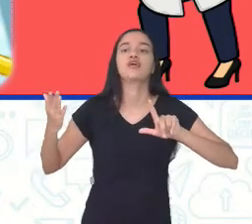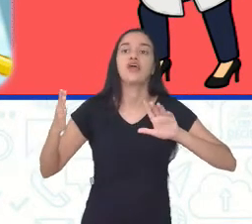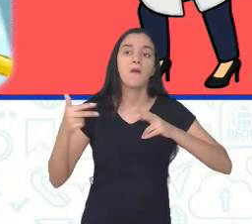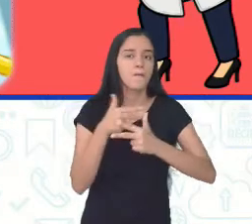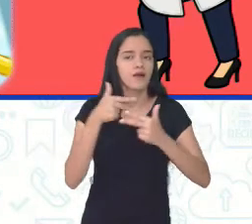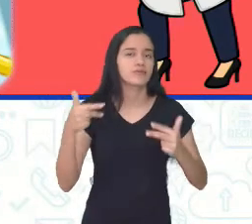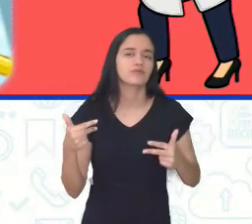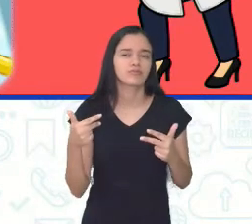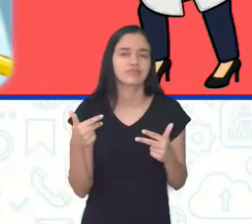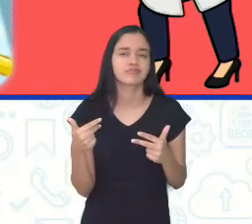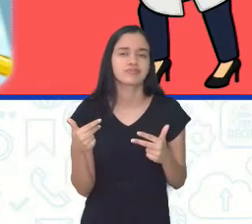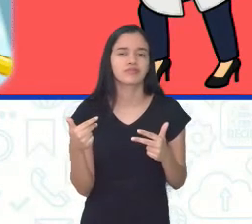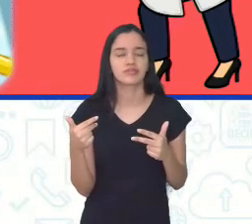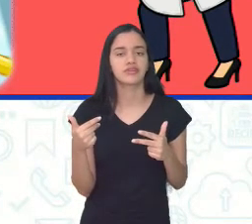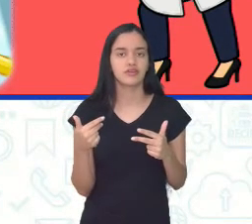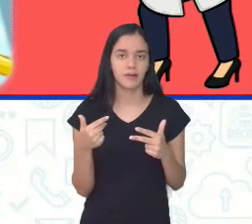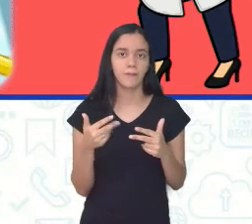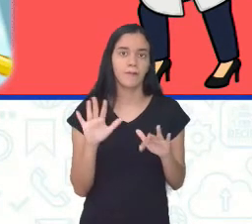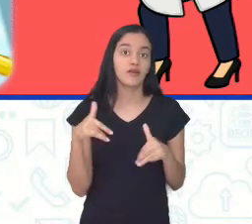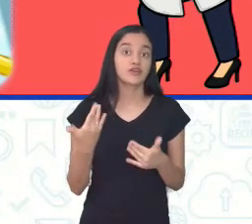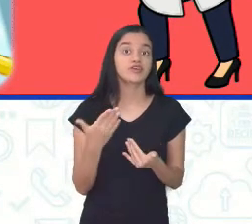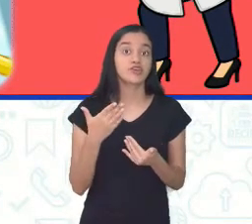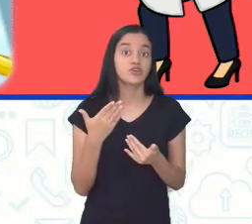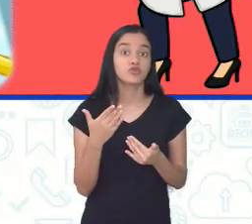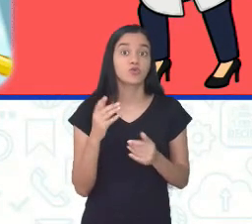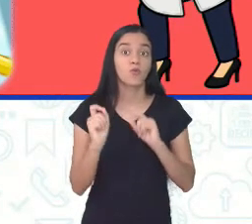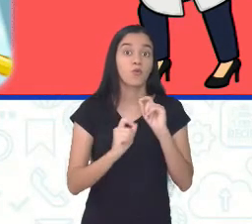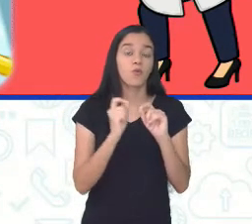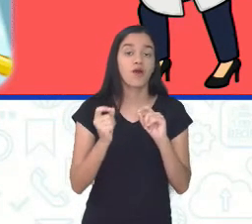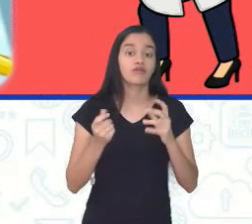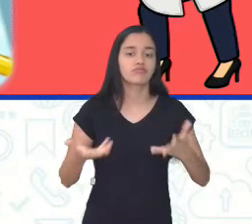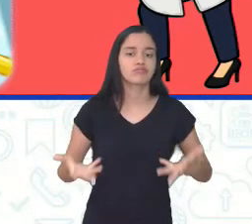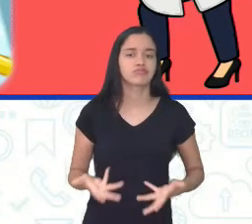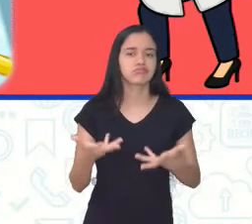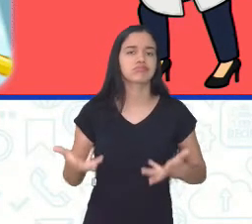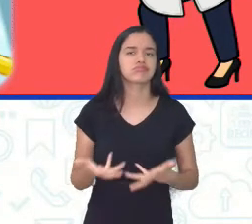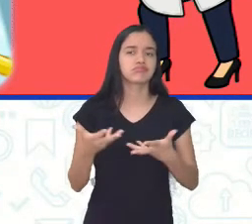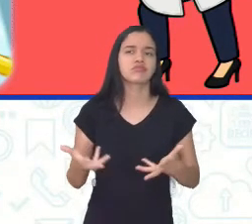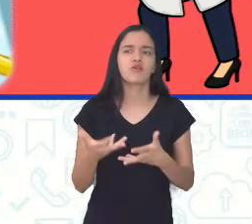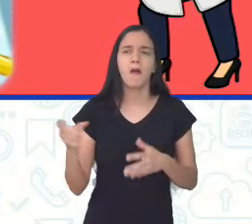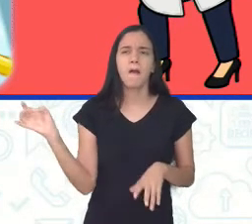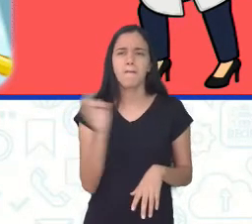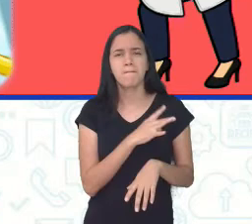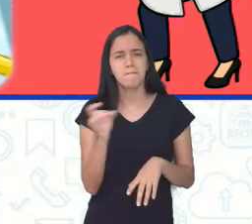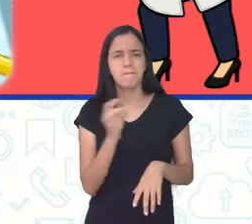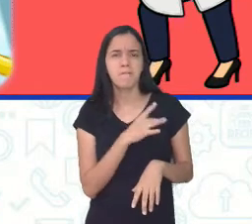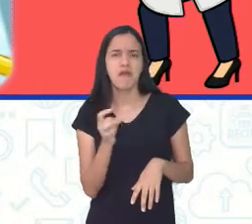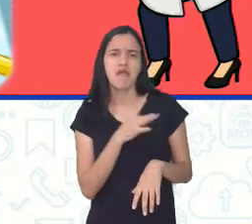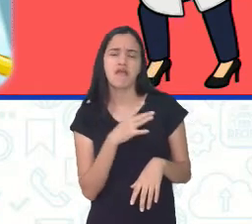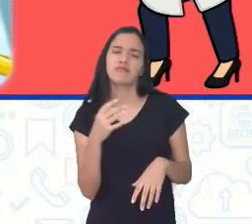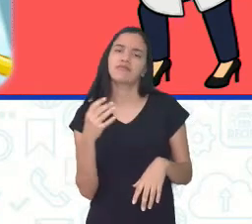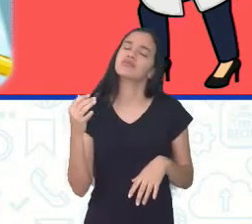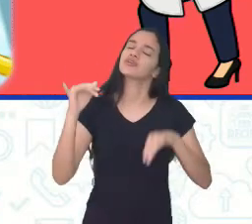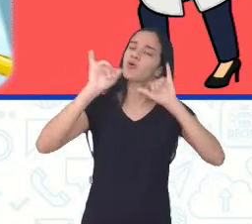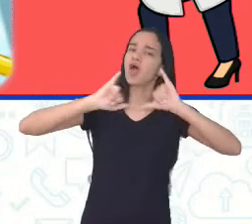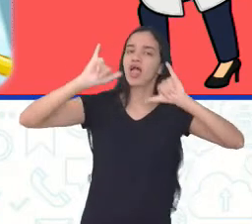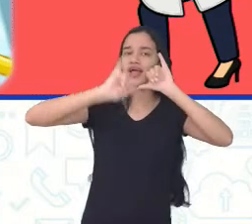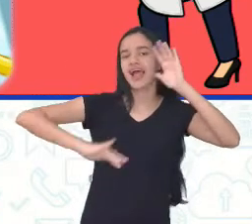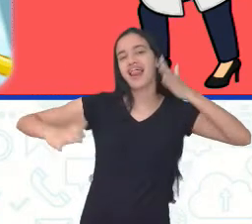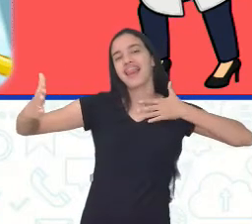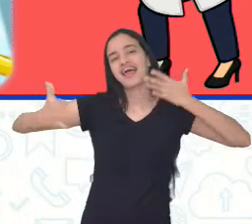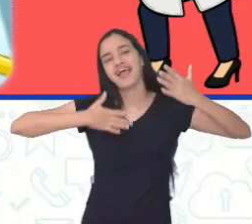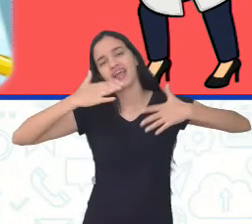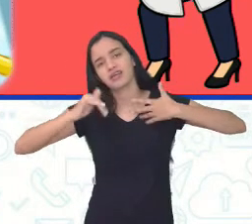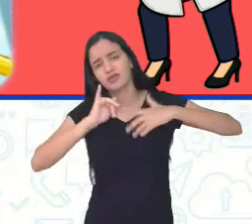alguma coisa. E eu estou chamando aí de estímulo. Foi o medo, foi uma notícia alegre, foi uma